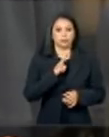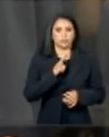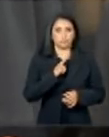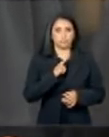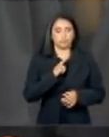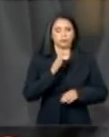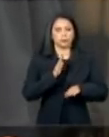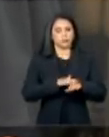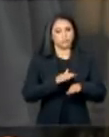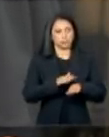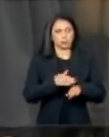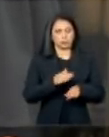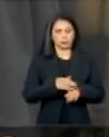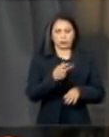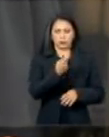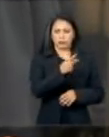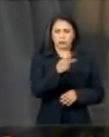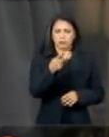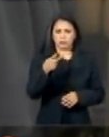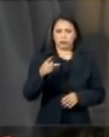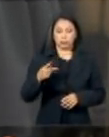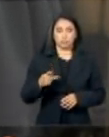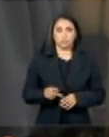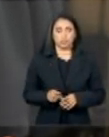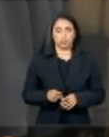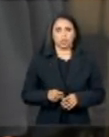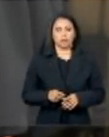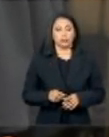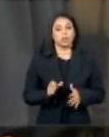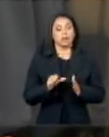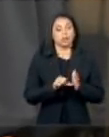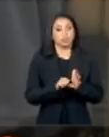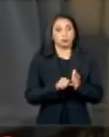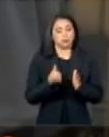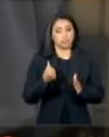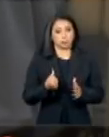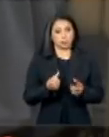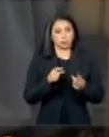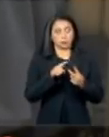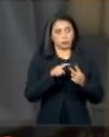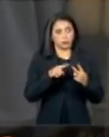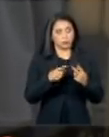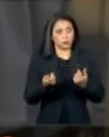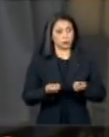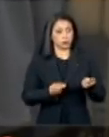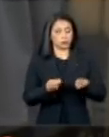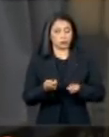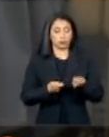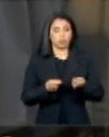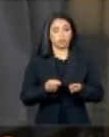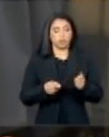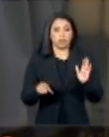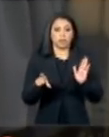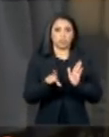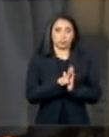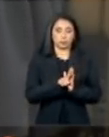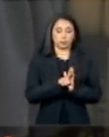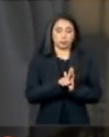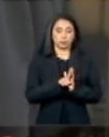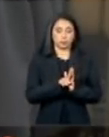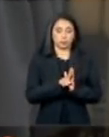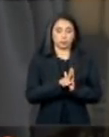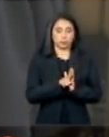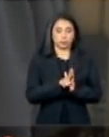igualmente diversas na medida em que a olp que a 1ª conseg o segundo controla a legalidade o egrégio tribunal